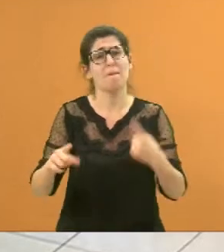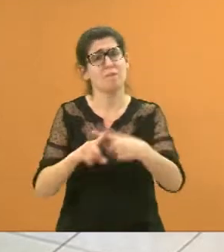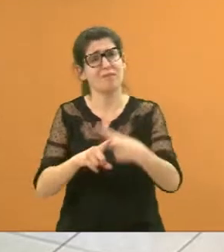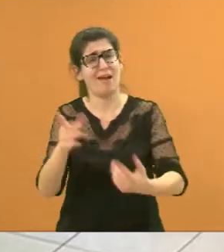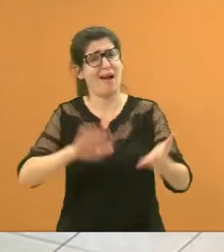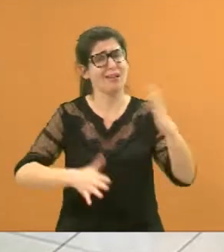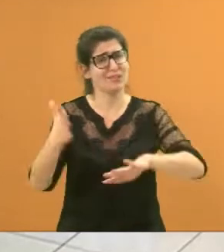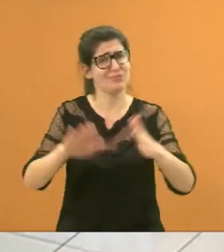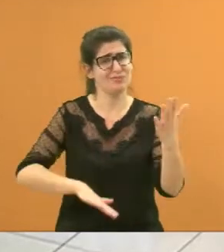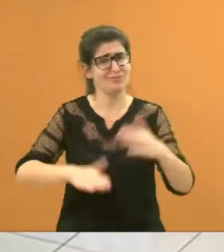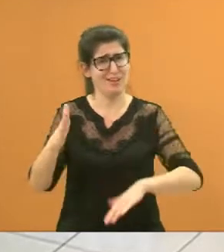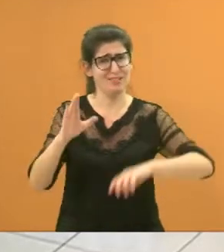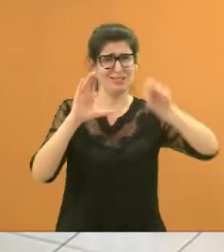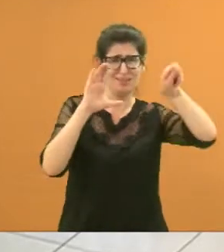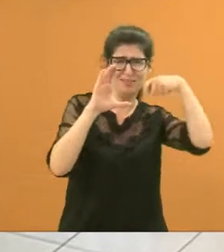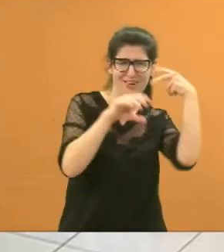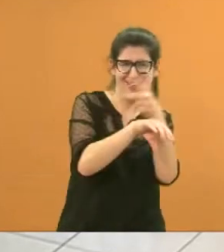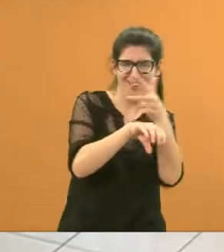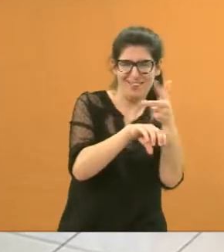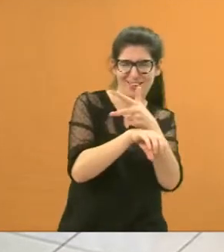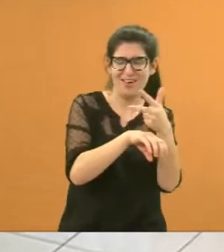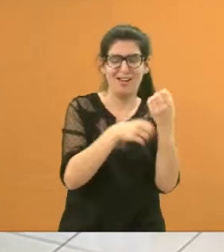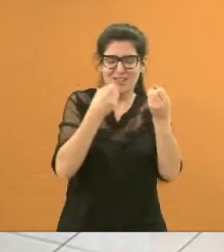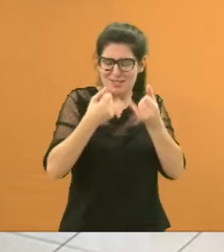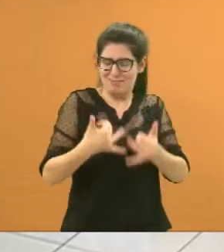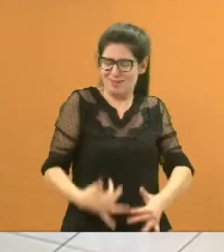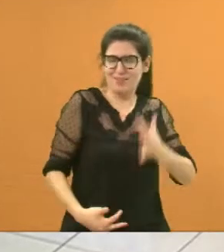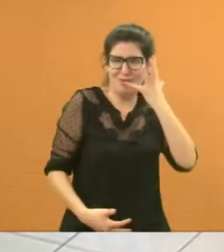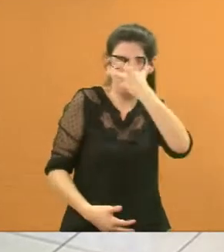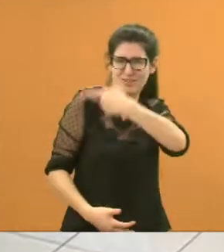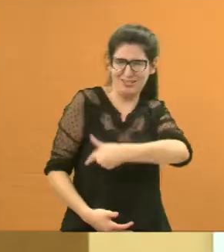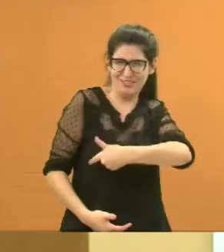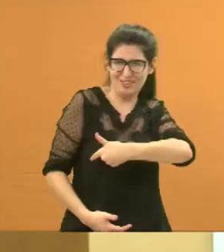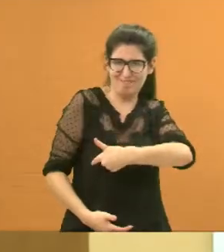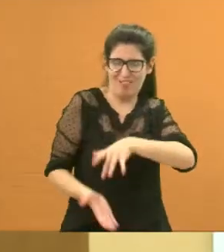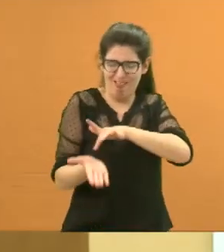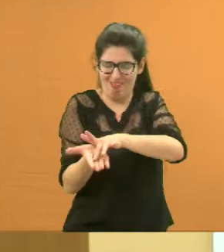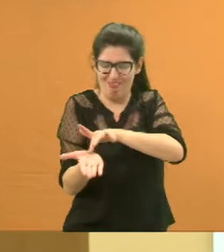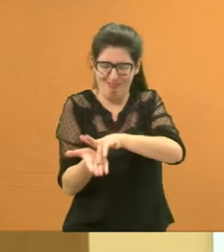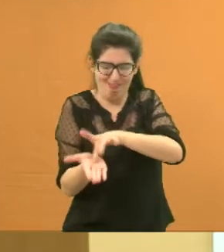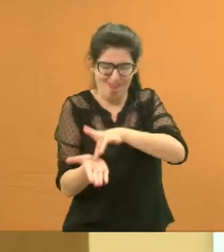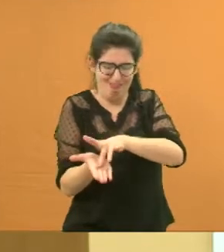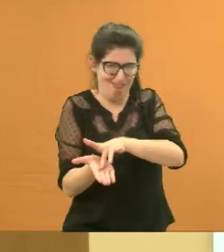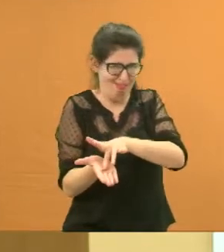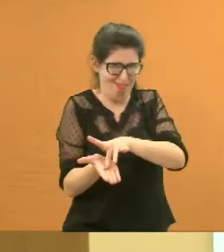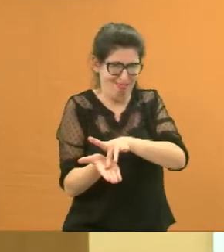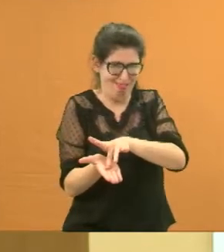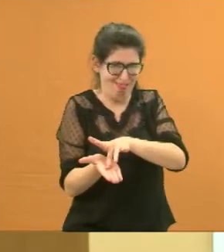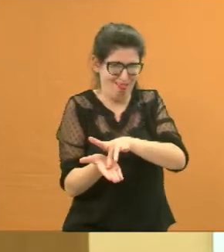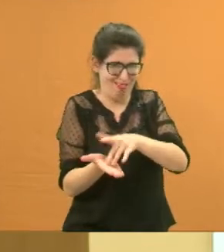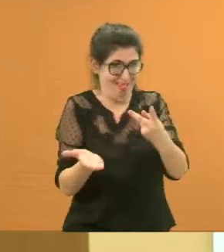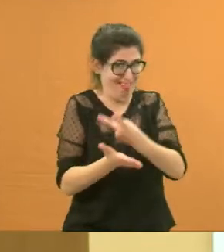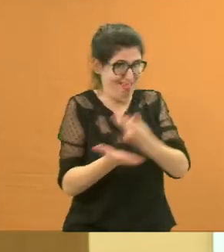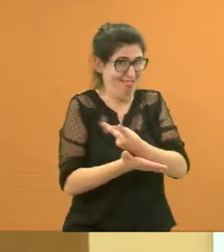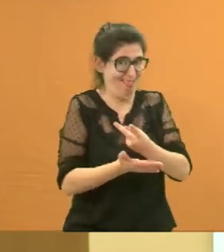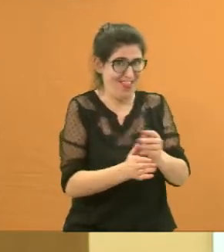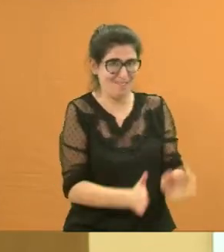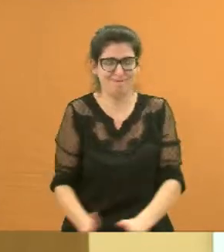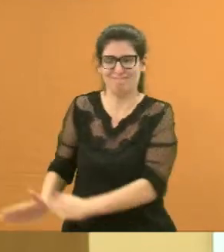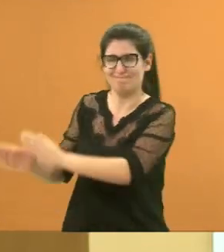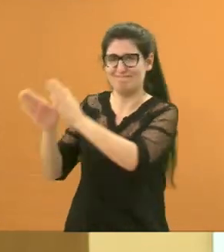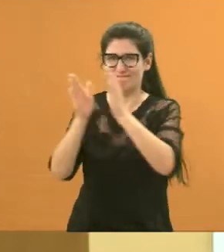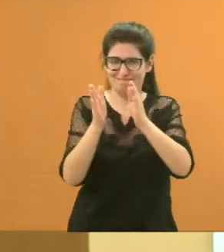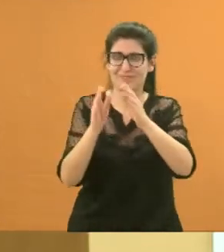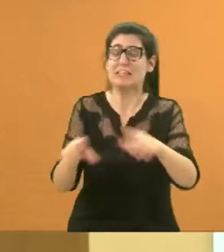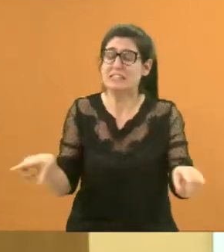na gravação engana as pessoas, né? Verdade. Obrigado pela colaboração, vereador. E assim, vi a fala do